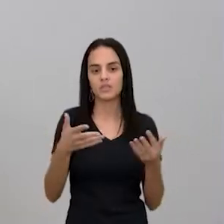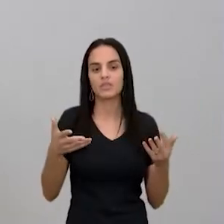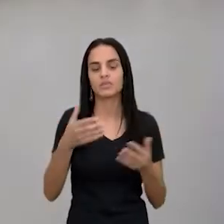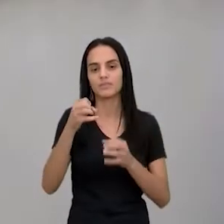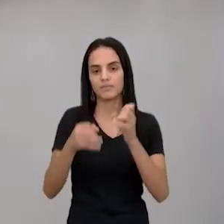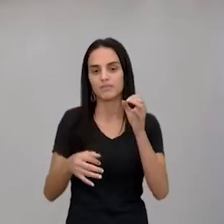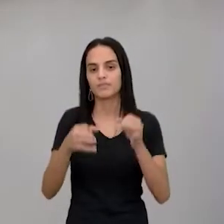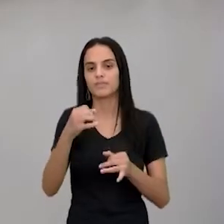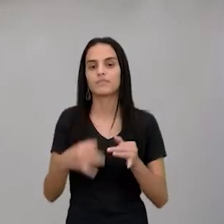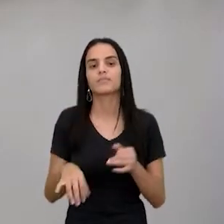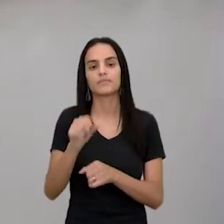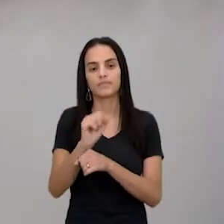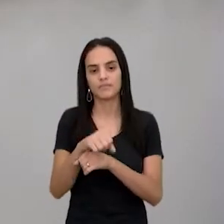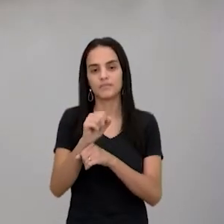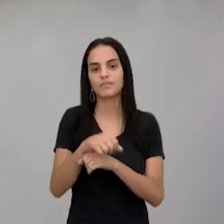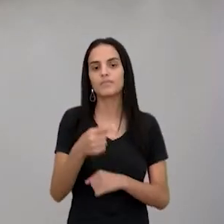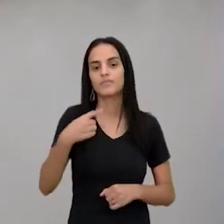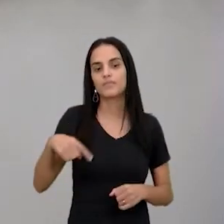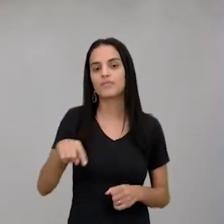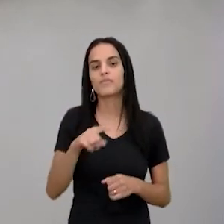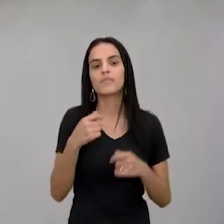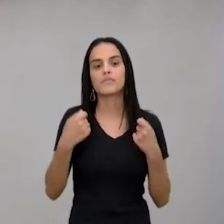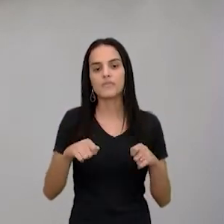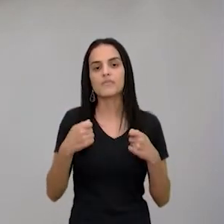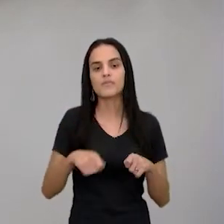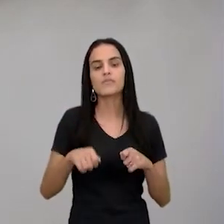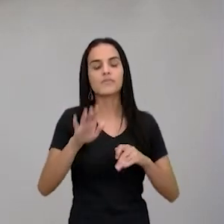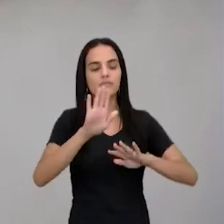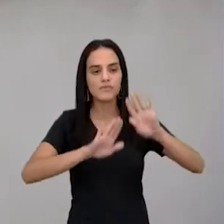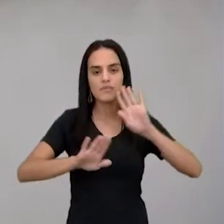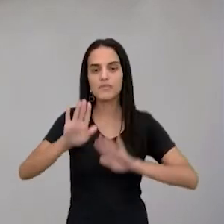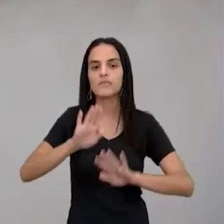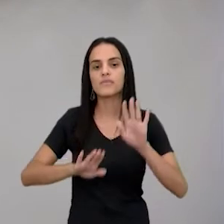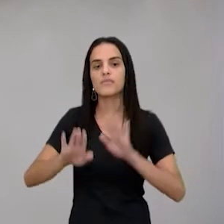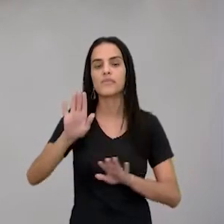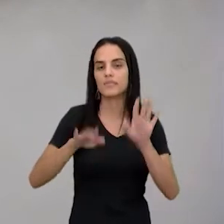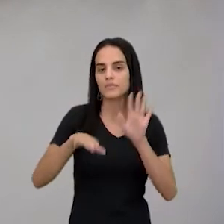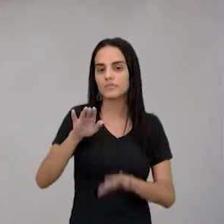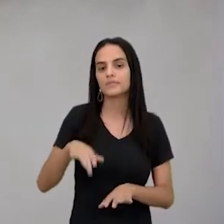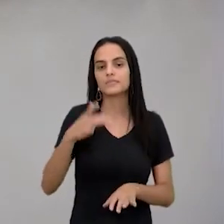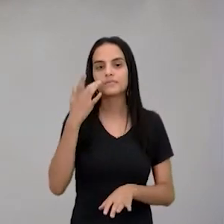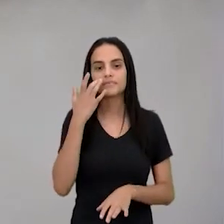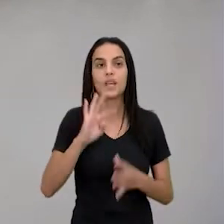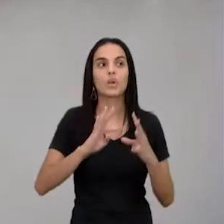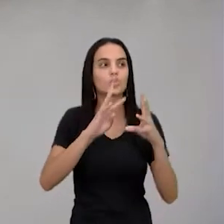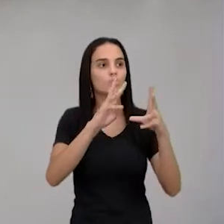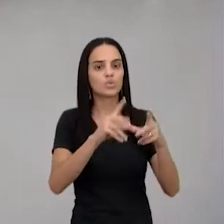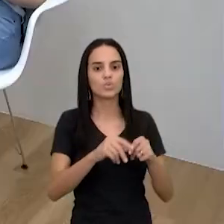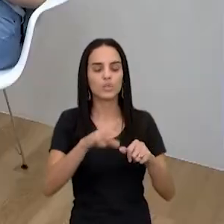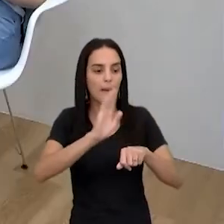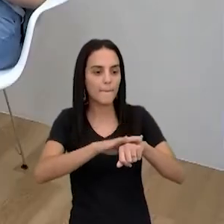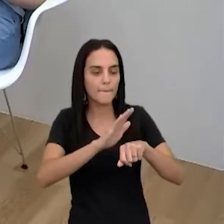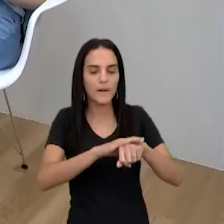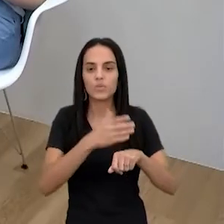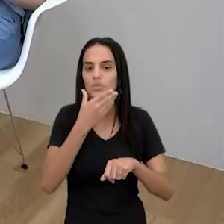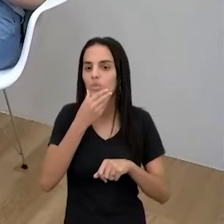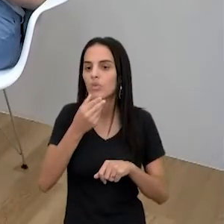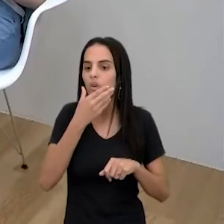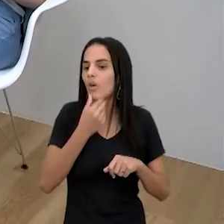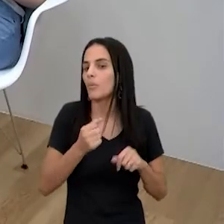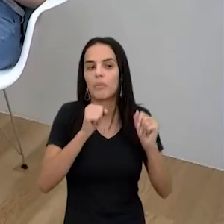seleção artificial, mas é o termo que a gente conhece atualmente, né, como uma seleção artificial.